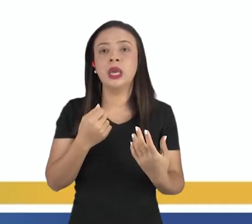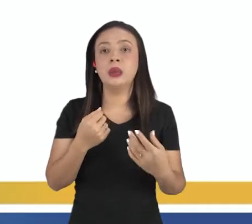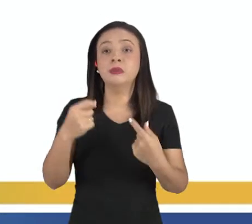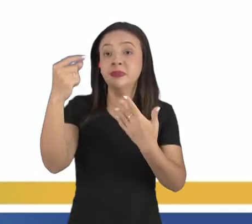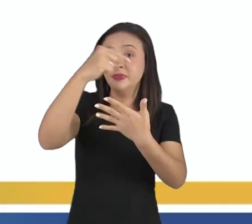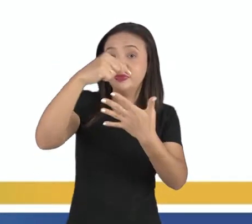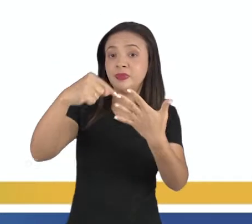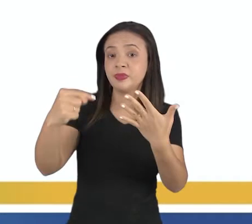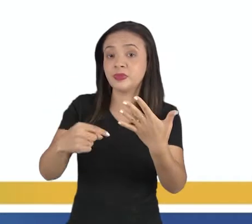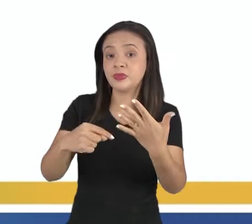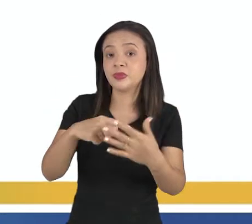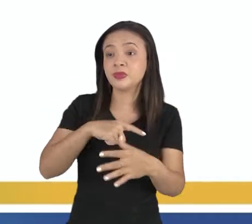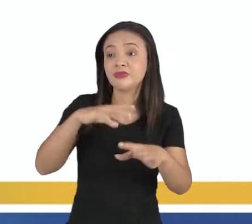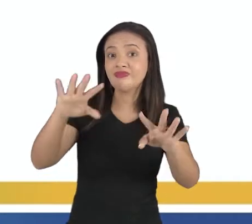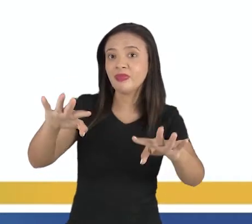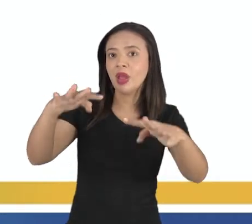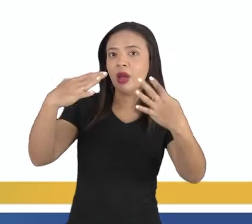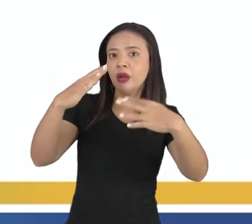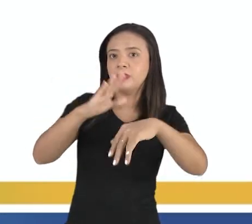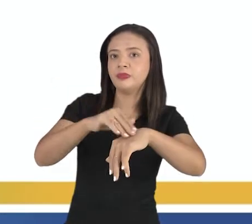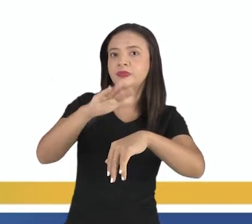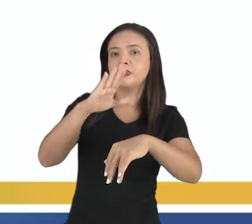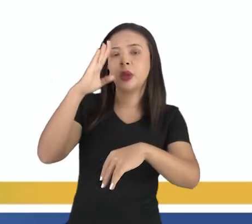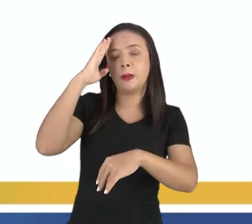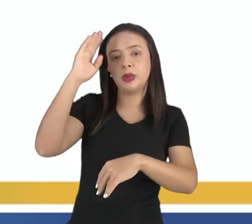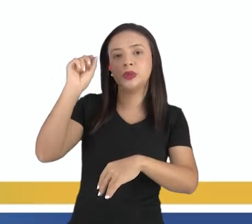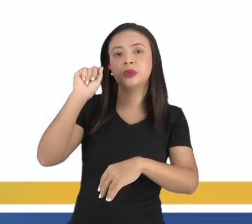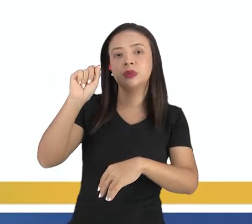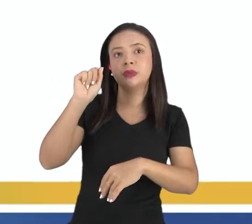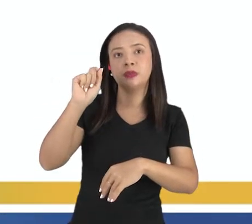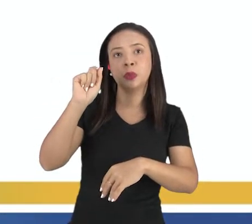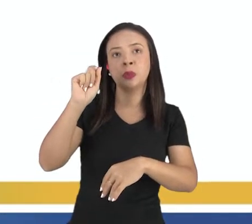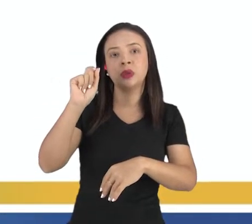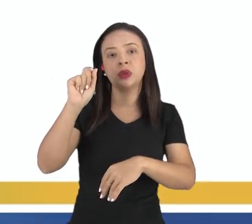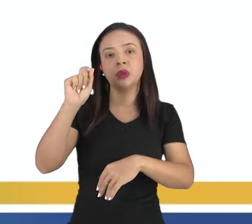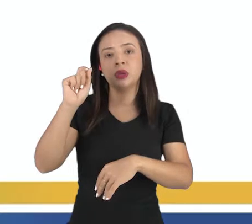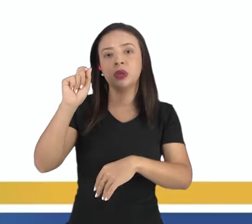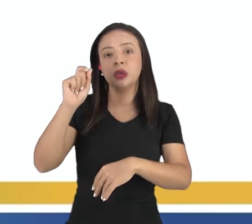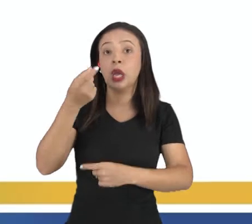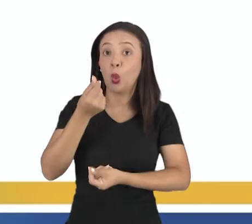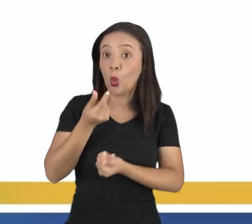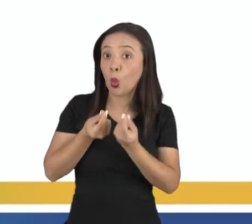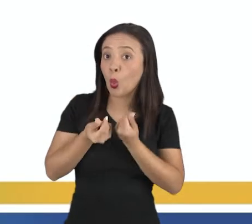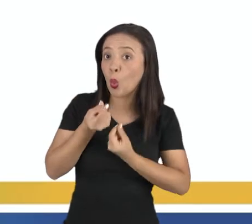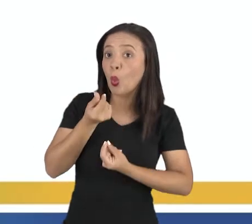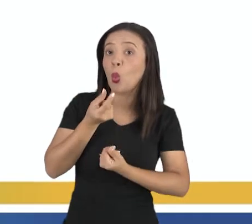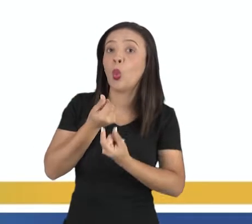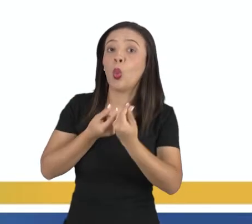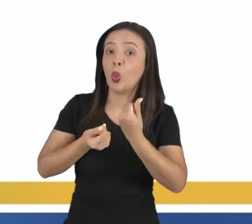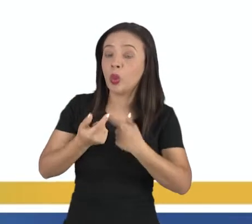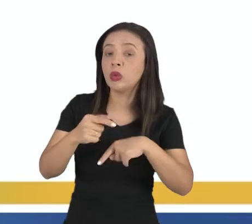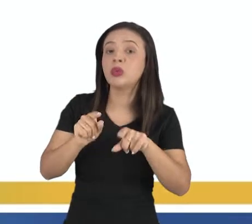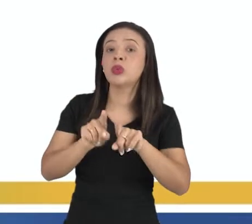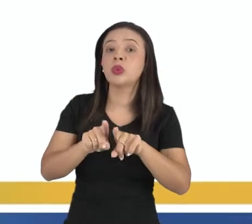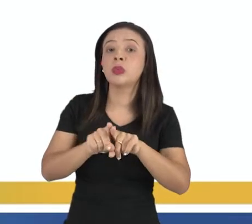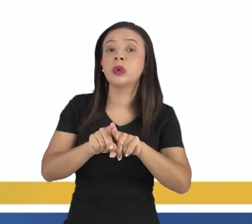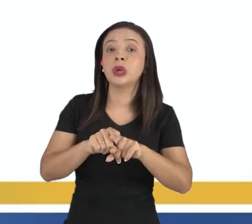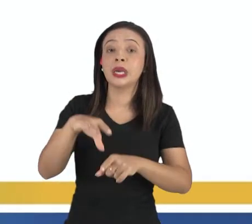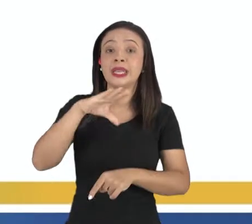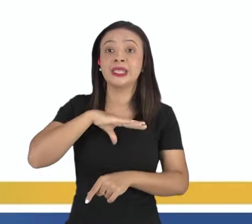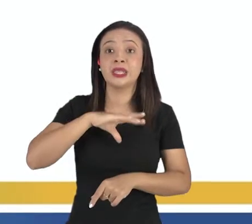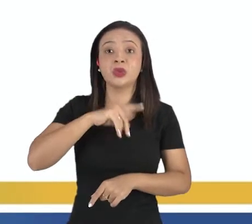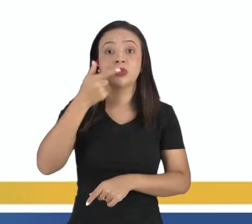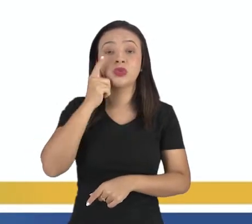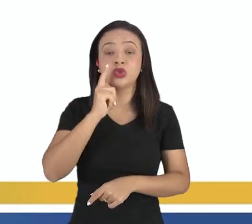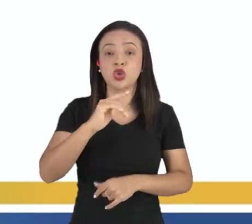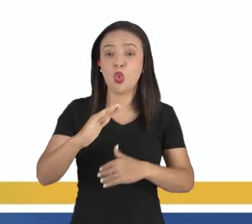algumas cidades, principalmente atrativos do ponto de vista econômico, que fazem com que cidades cresçam